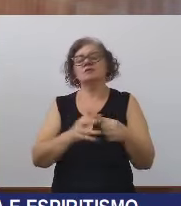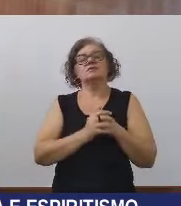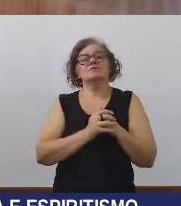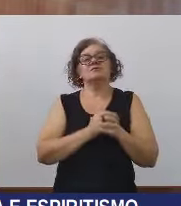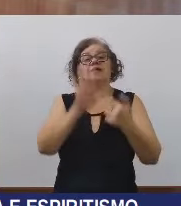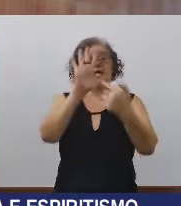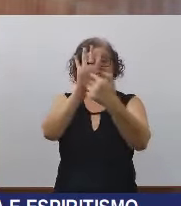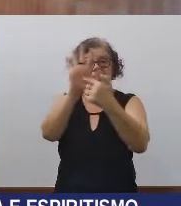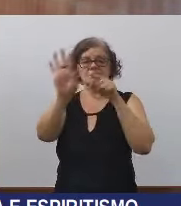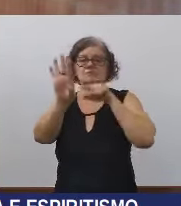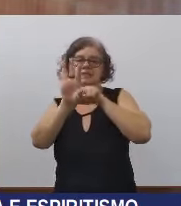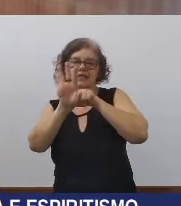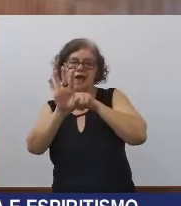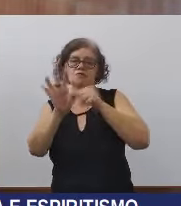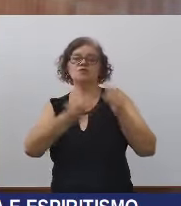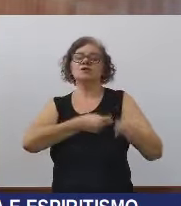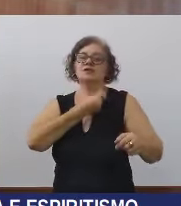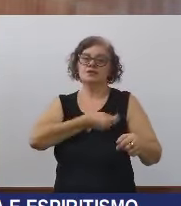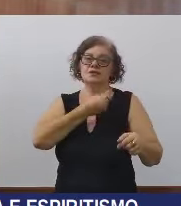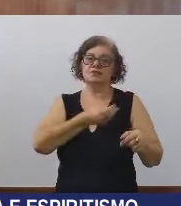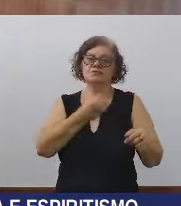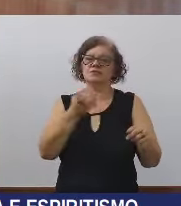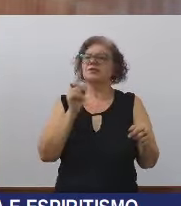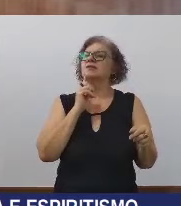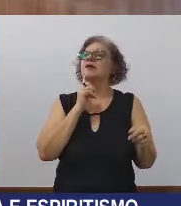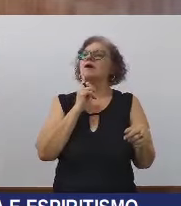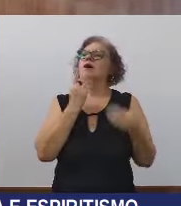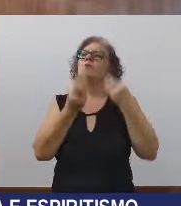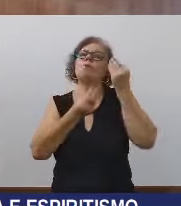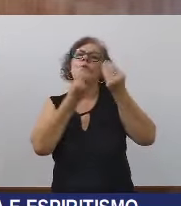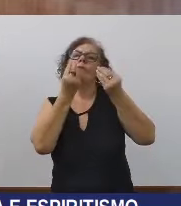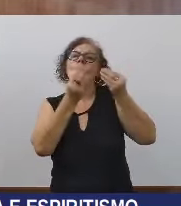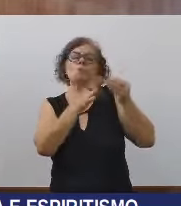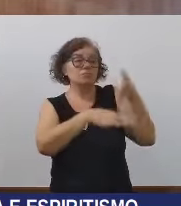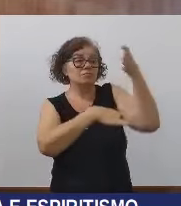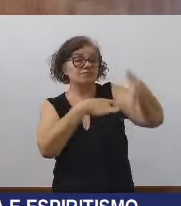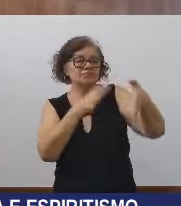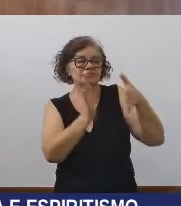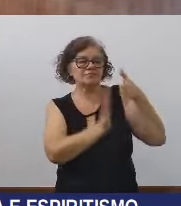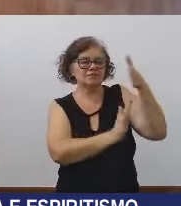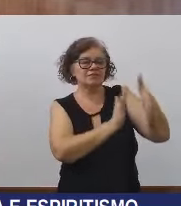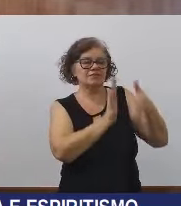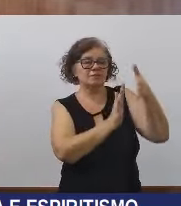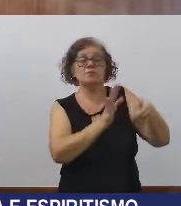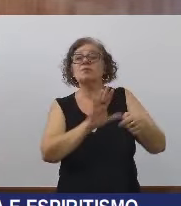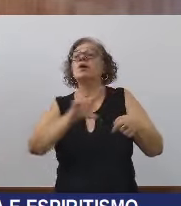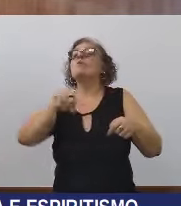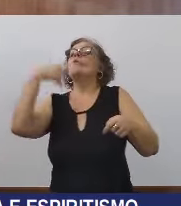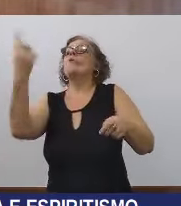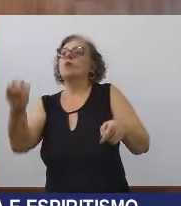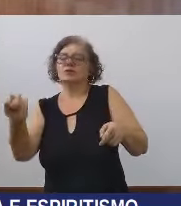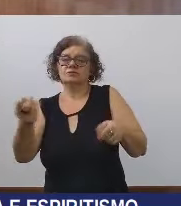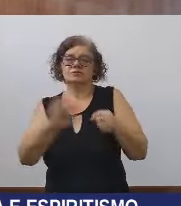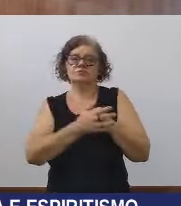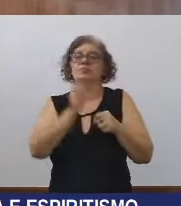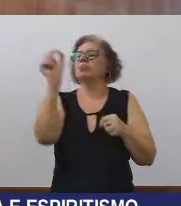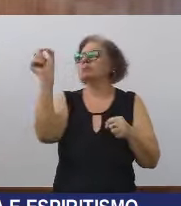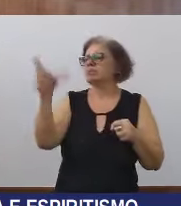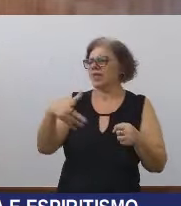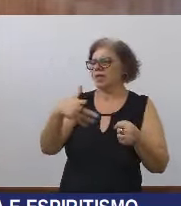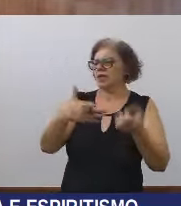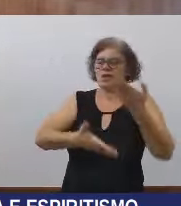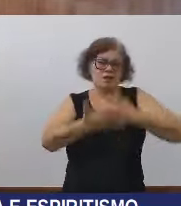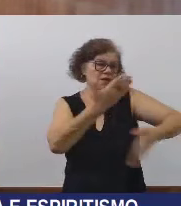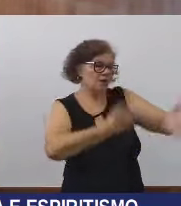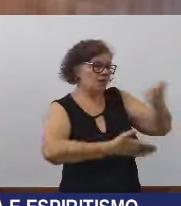E essa é a metáfora da vida, porque não sabemos que estação vamos descer e quando. E quem vai